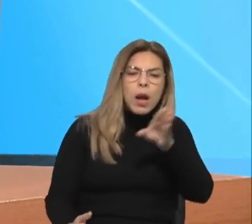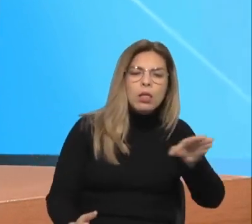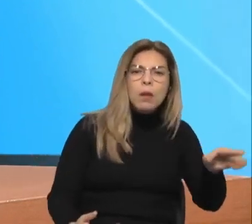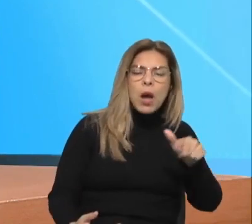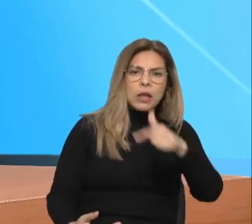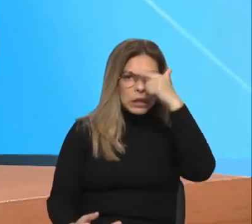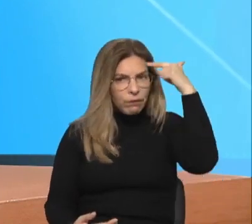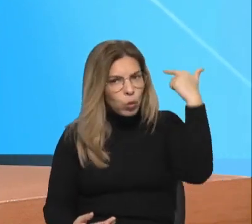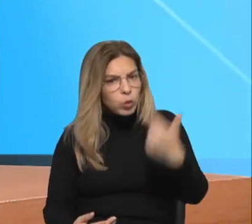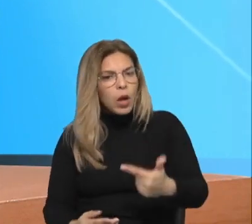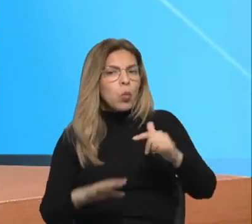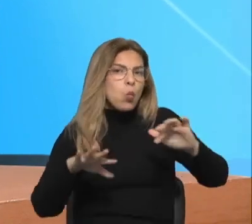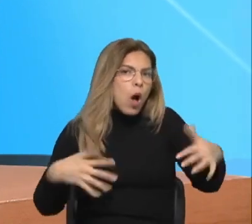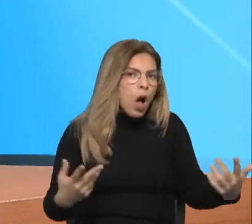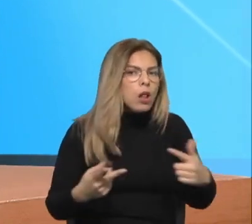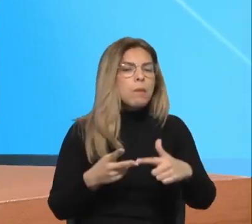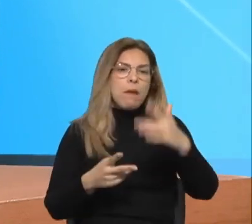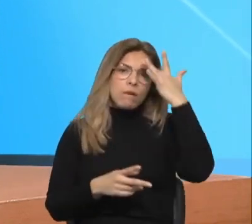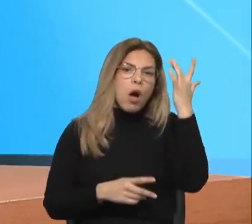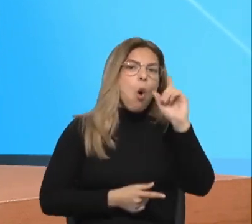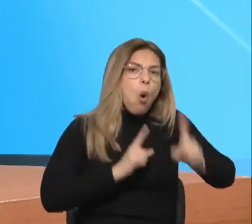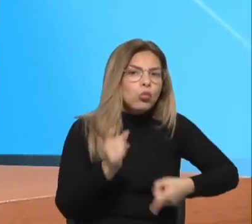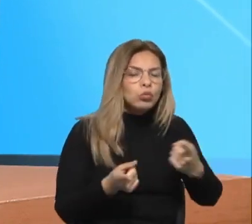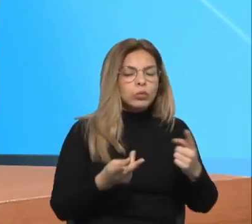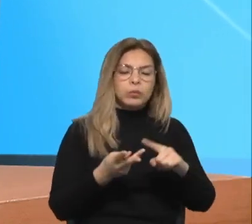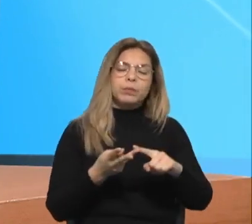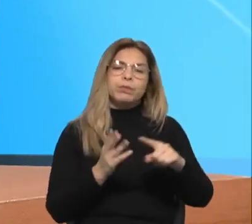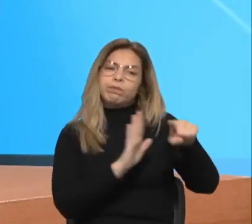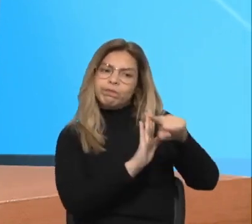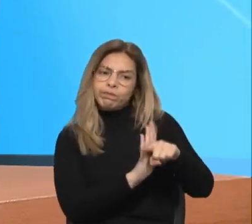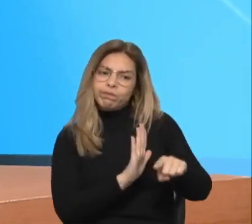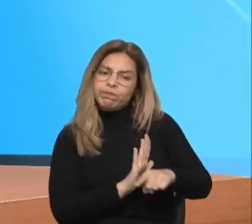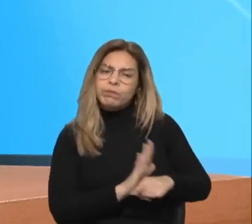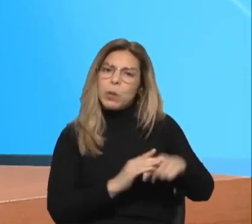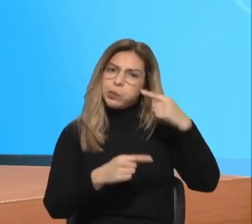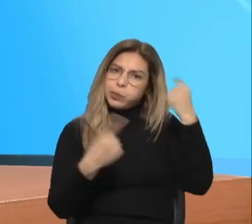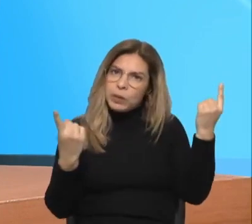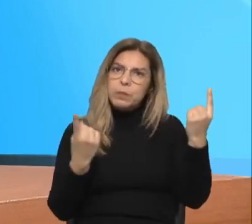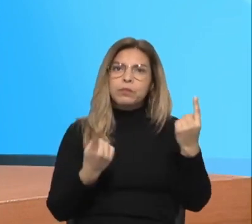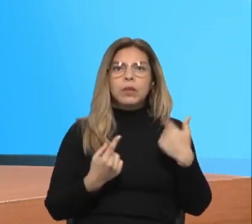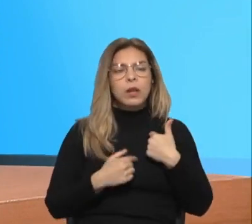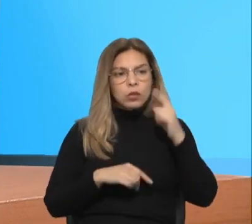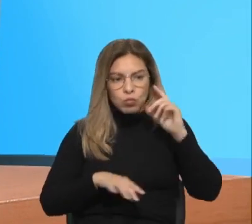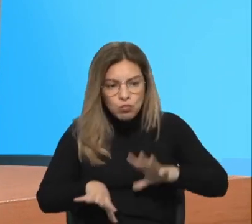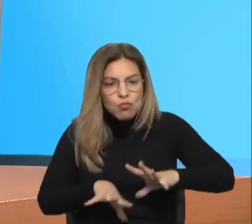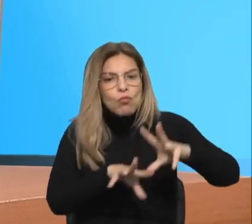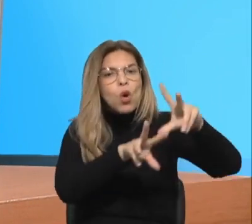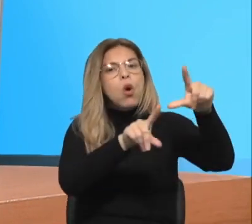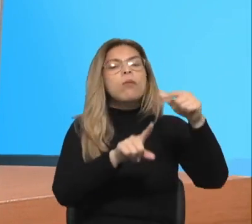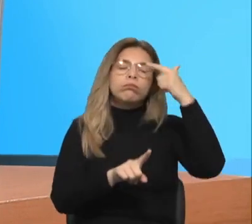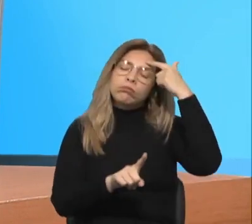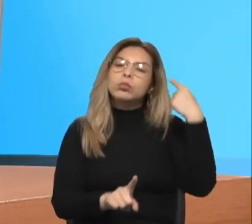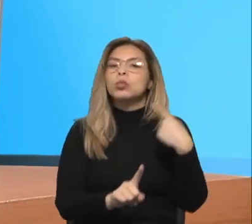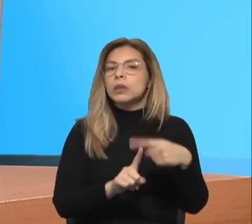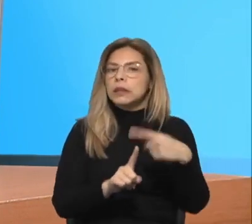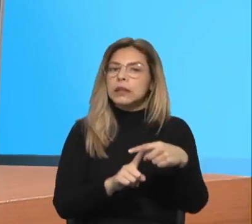uma avaliação positiva, isto é, aquilo em que consideram que houve crescimento, que houve recepção positiva, que